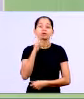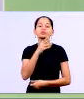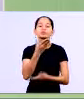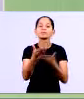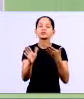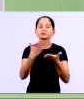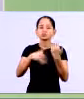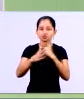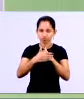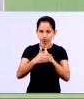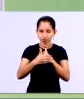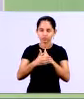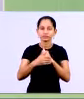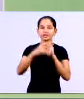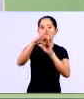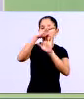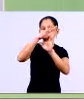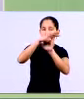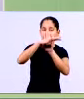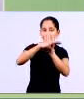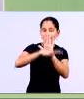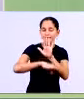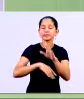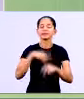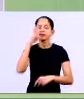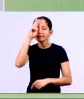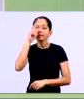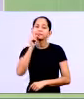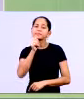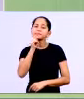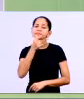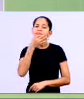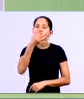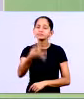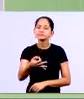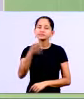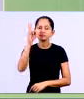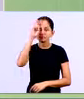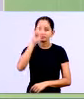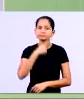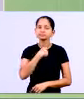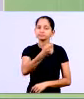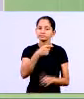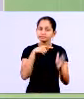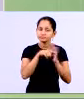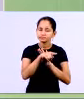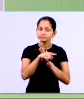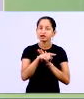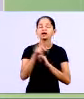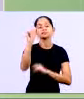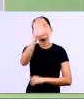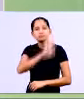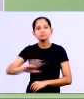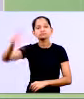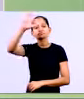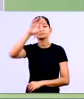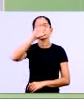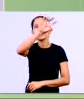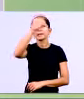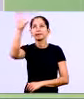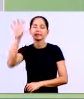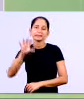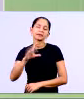perdeu o acento. Até por questão também, como a menina disse, e aí a colega nossa, até por questão de regionalismo, tem